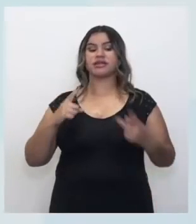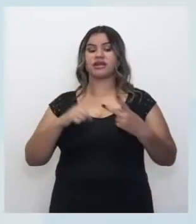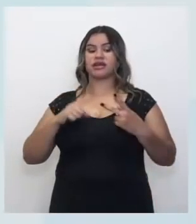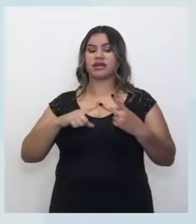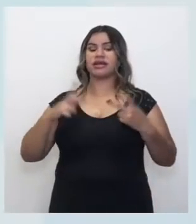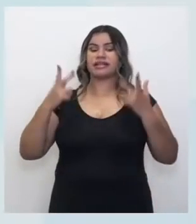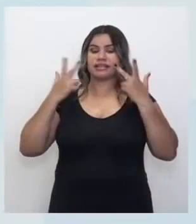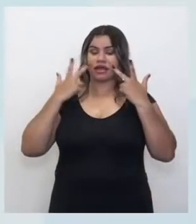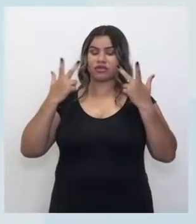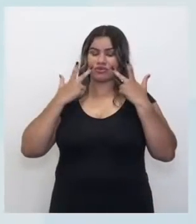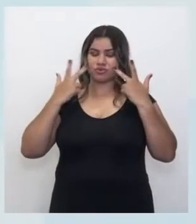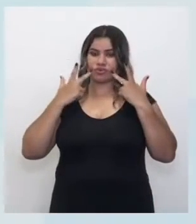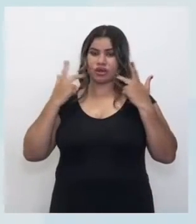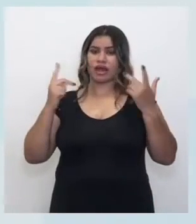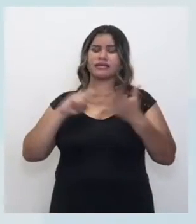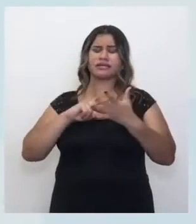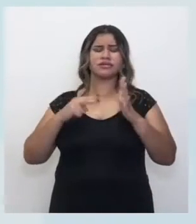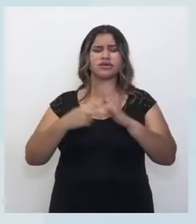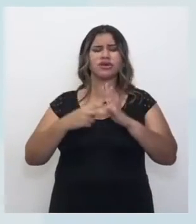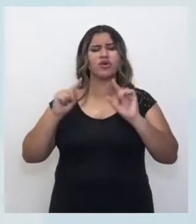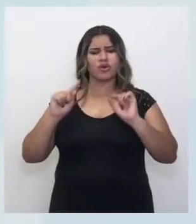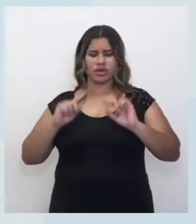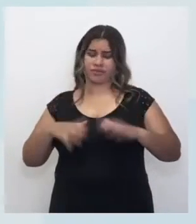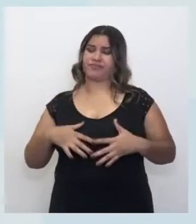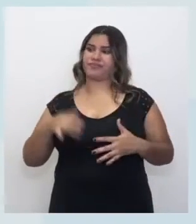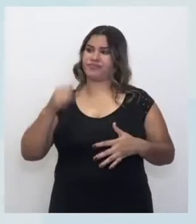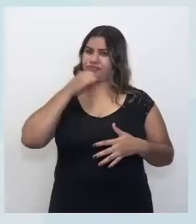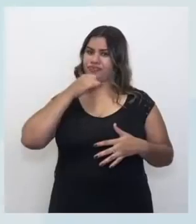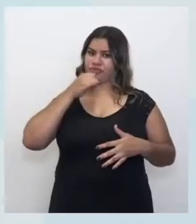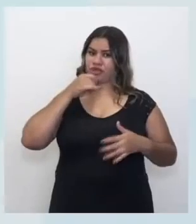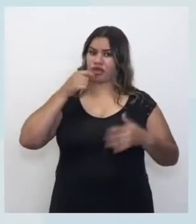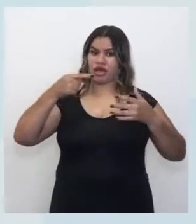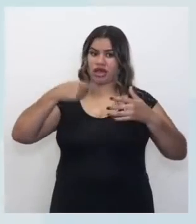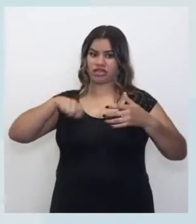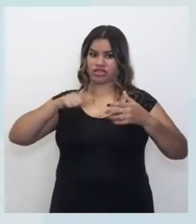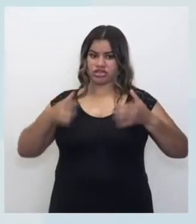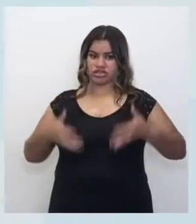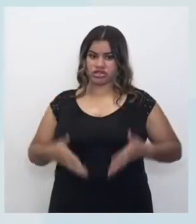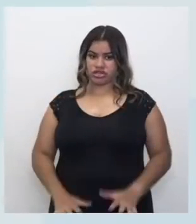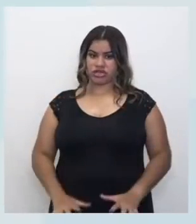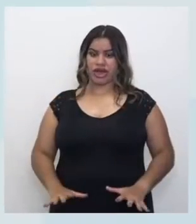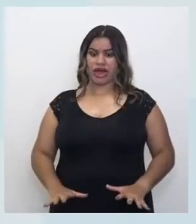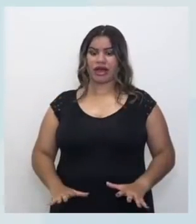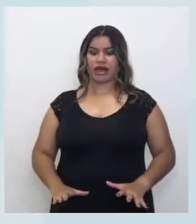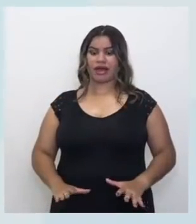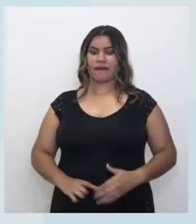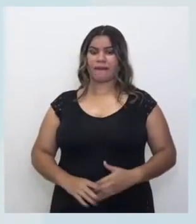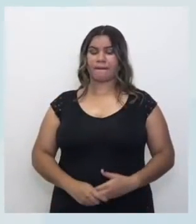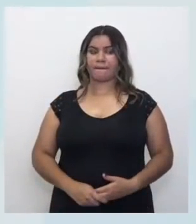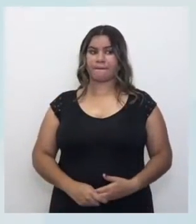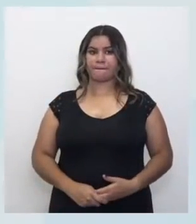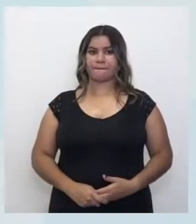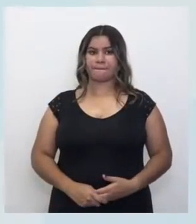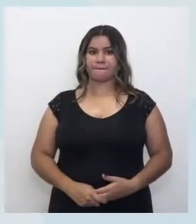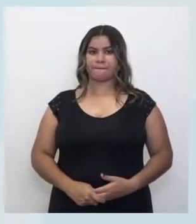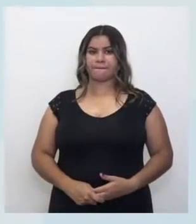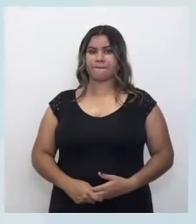que quando nós nascemos, a gente não cria, né, esse sistema